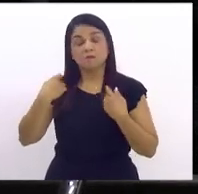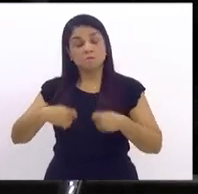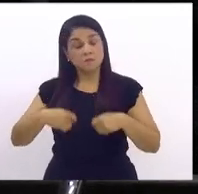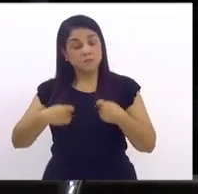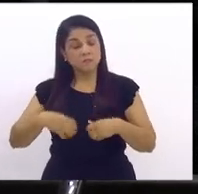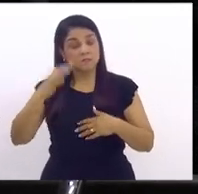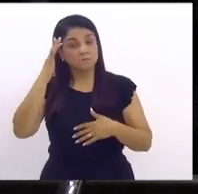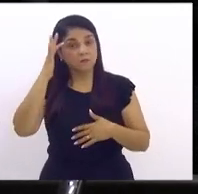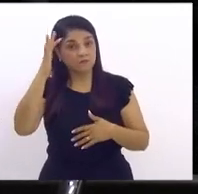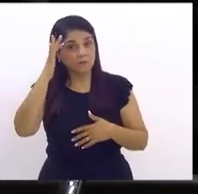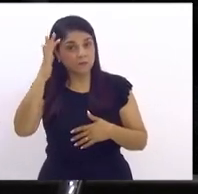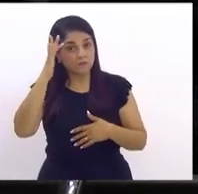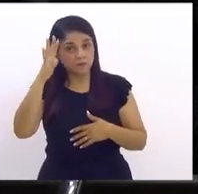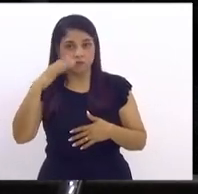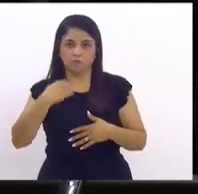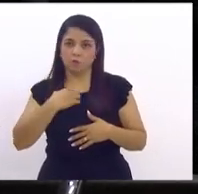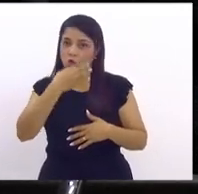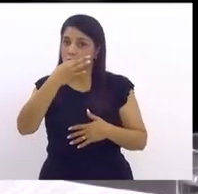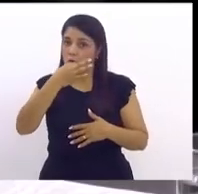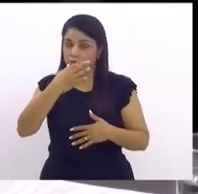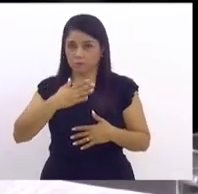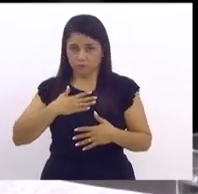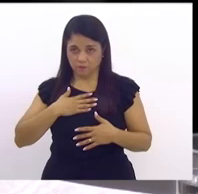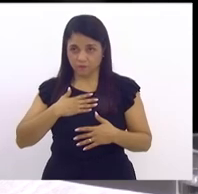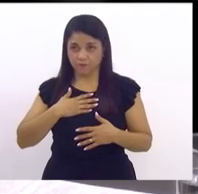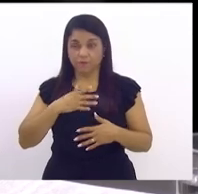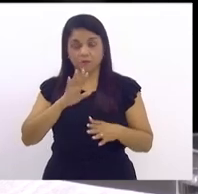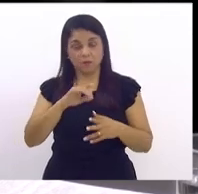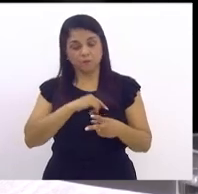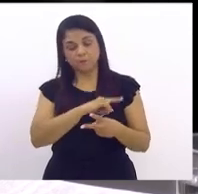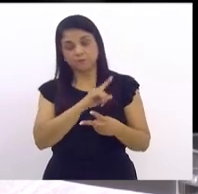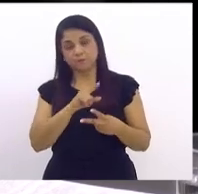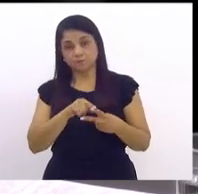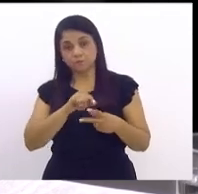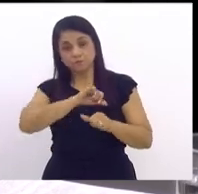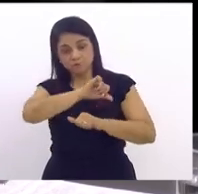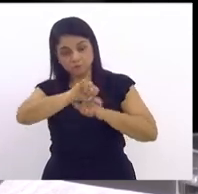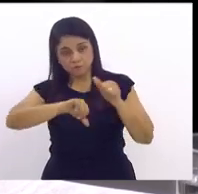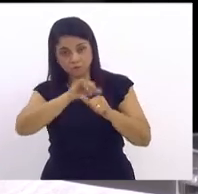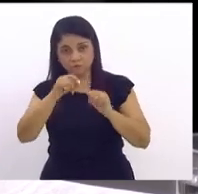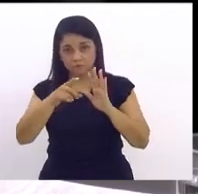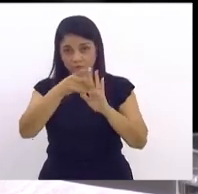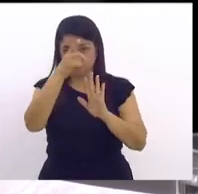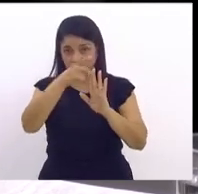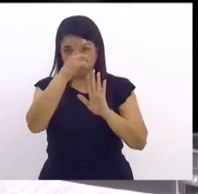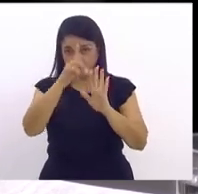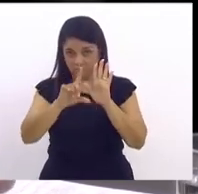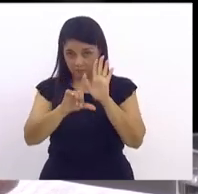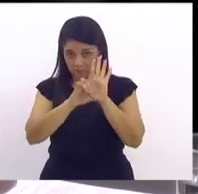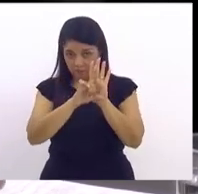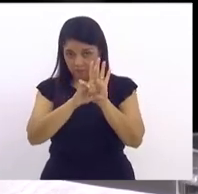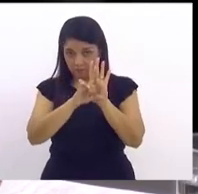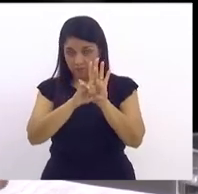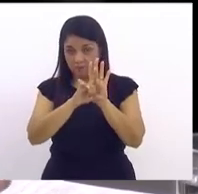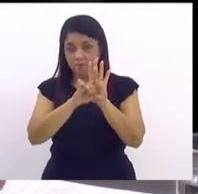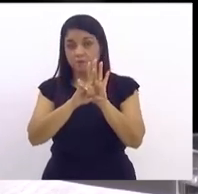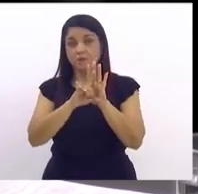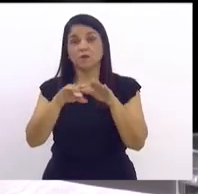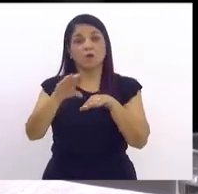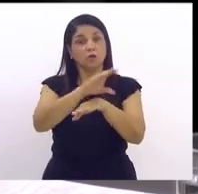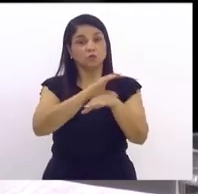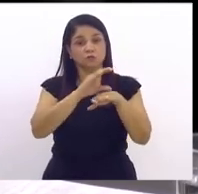reflexão. Pois não. No ponto que se refere à alteração de um decreto-lei, com o advento da